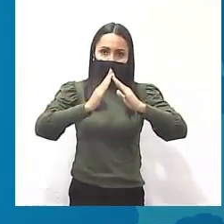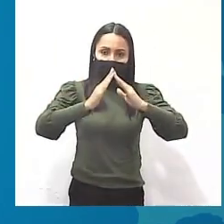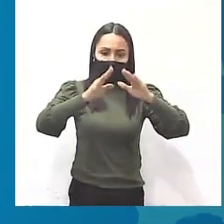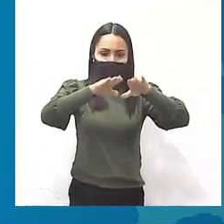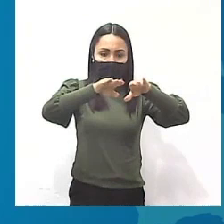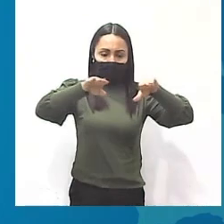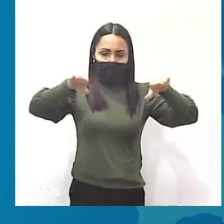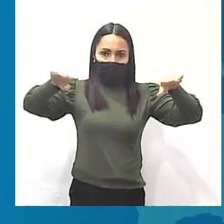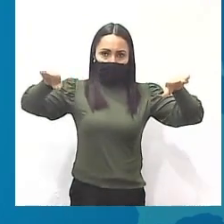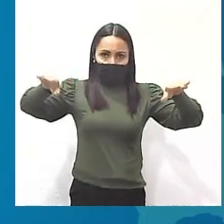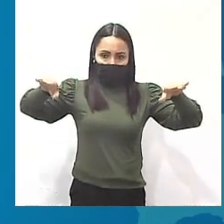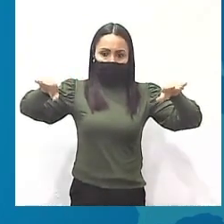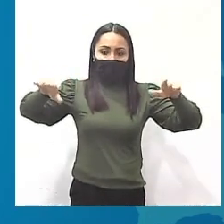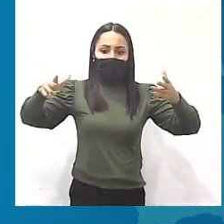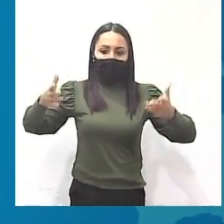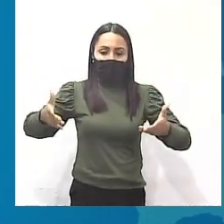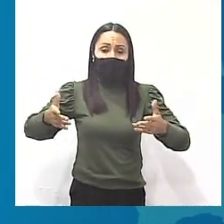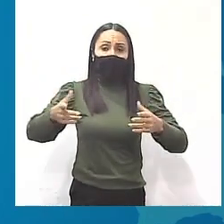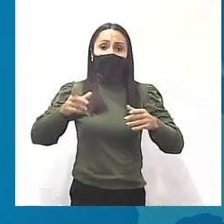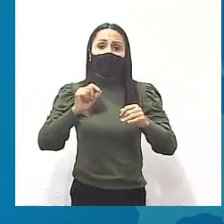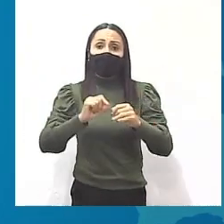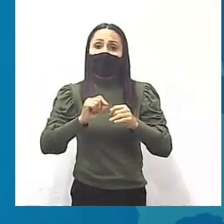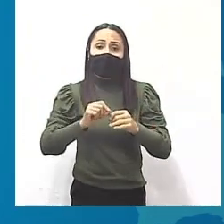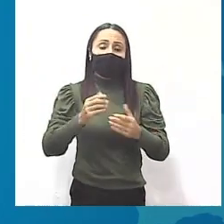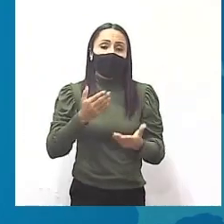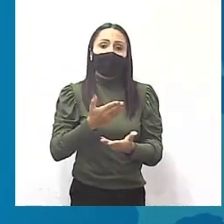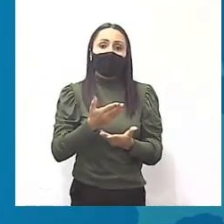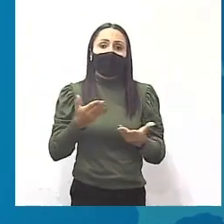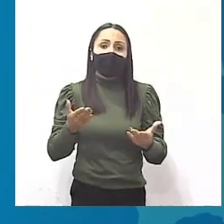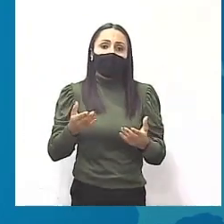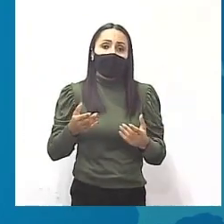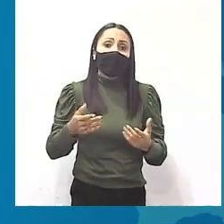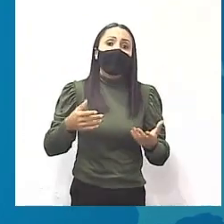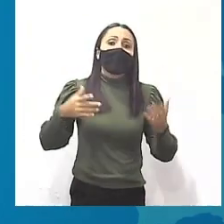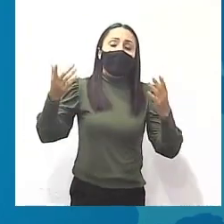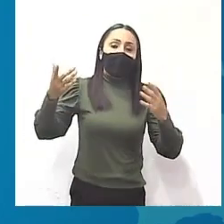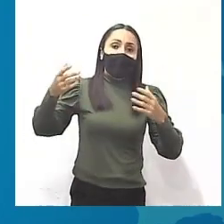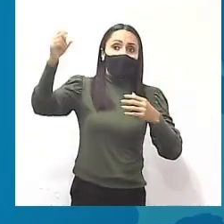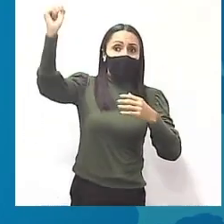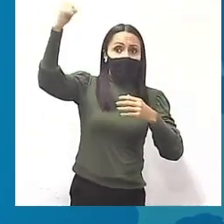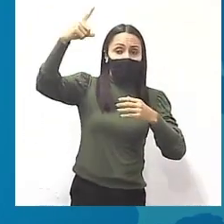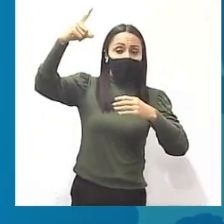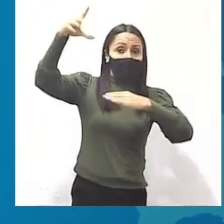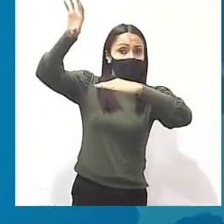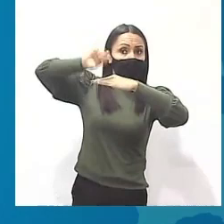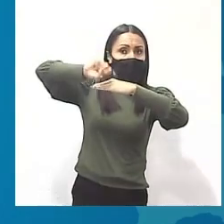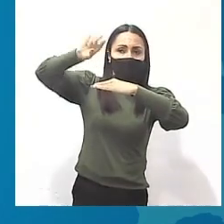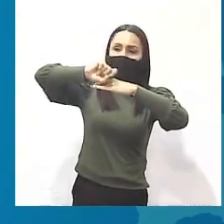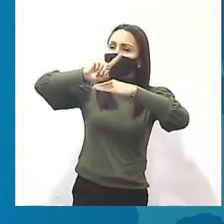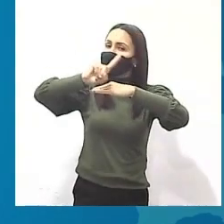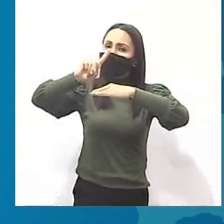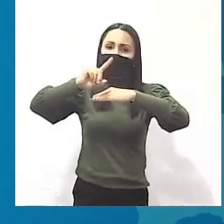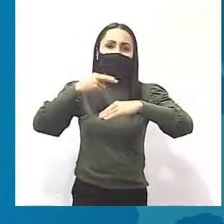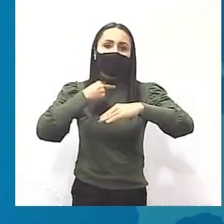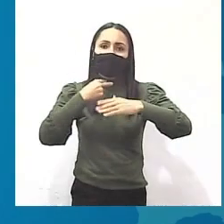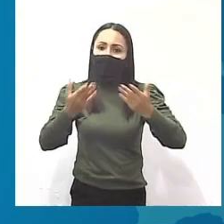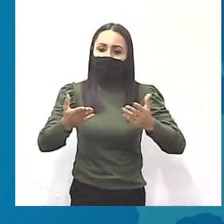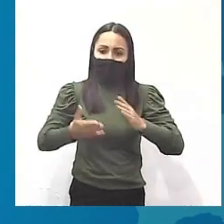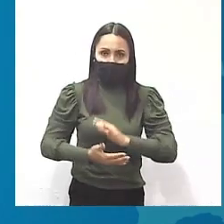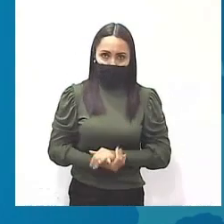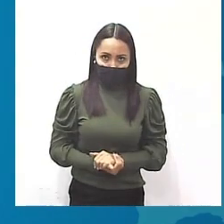verdade, arborizados, que vai fazer com que o calor ele não seja absorvido nas ilhas de